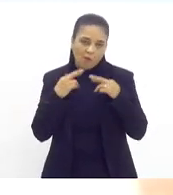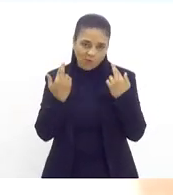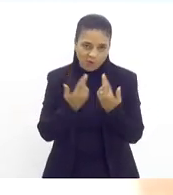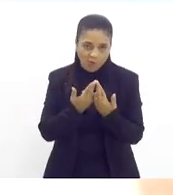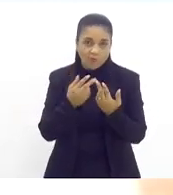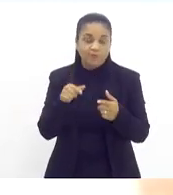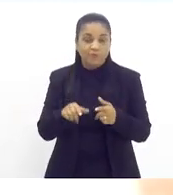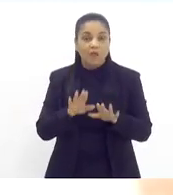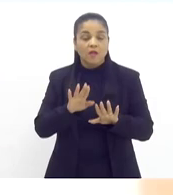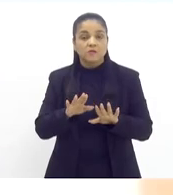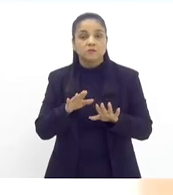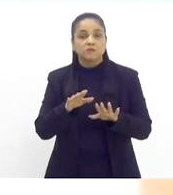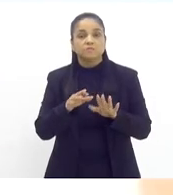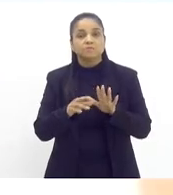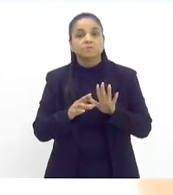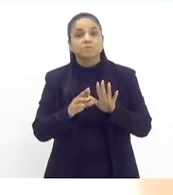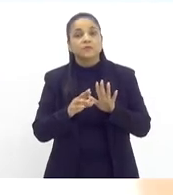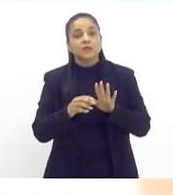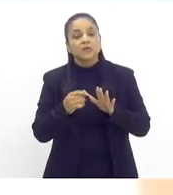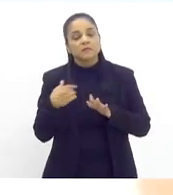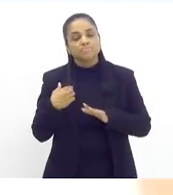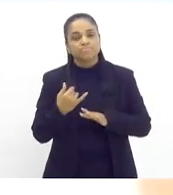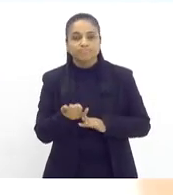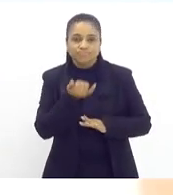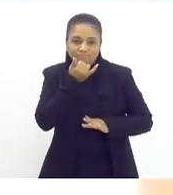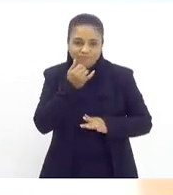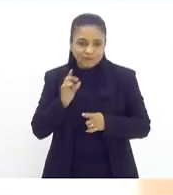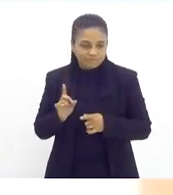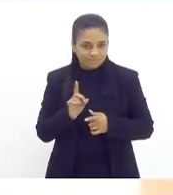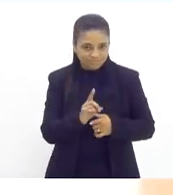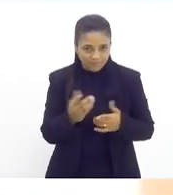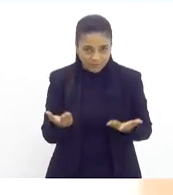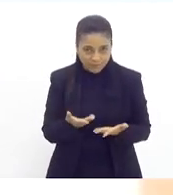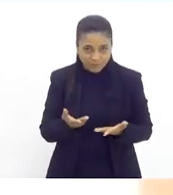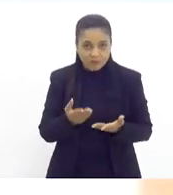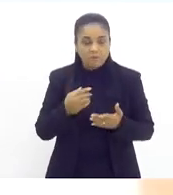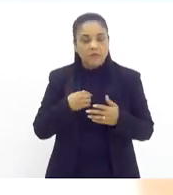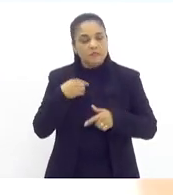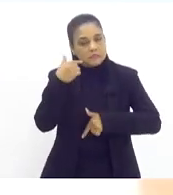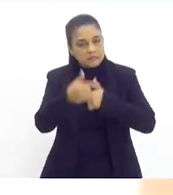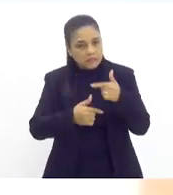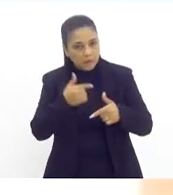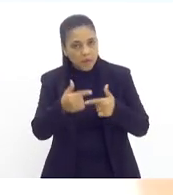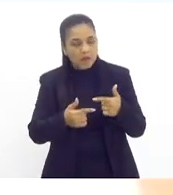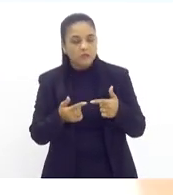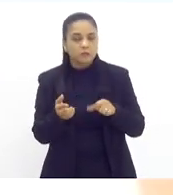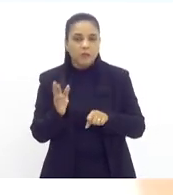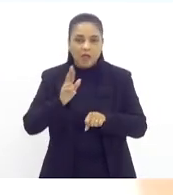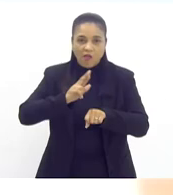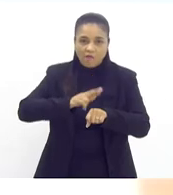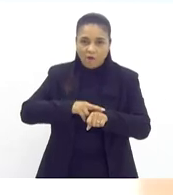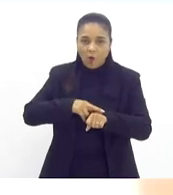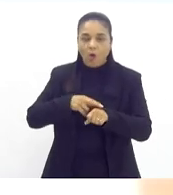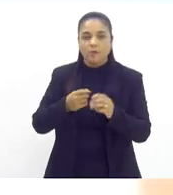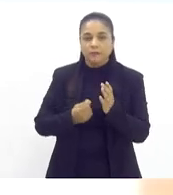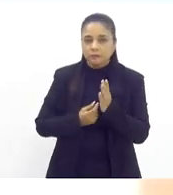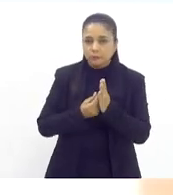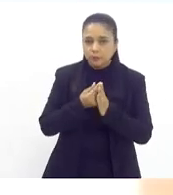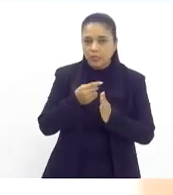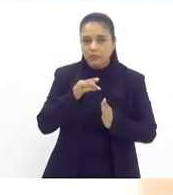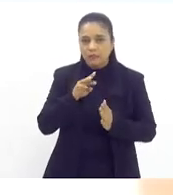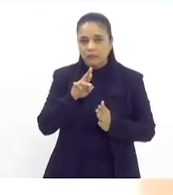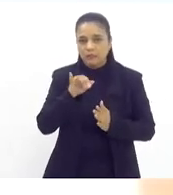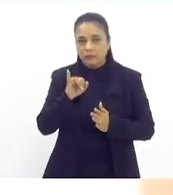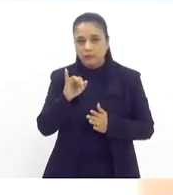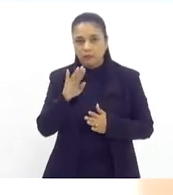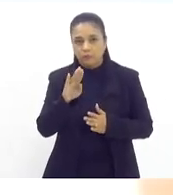presente, mas justamente está trabalhando em prol da reforma tributária exatamente nesse momento.